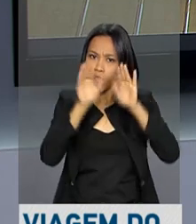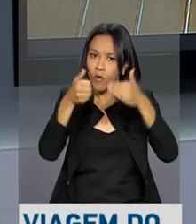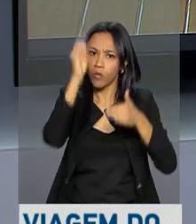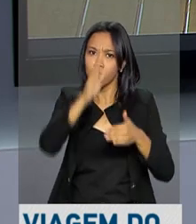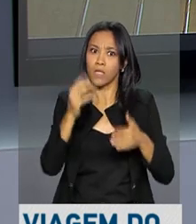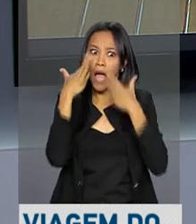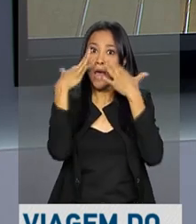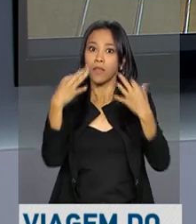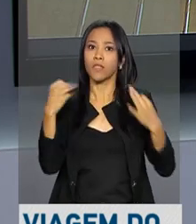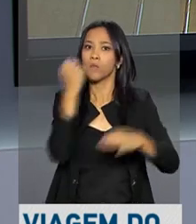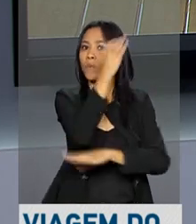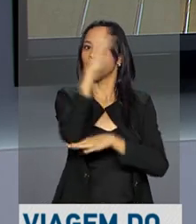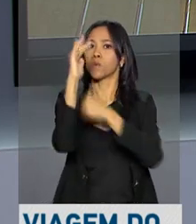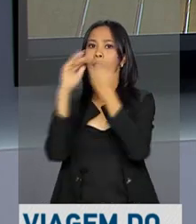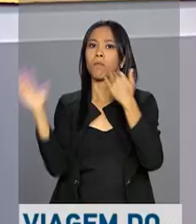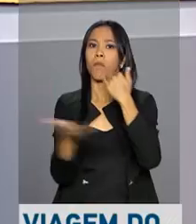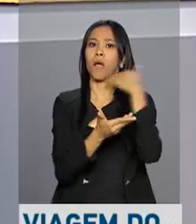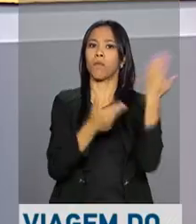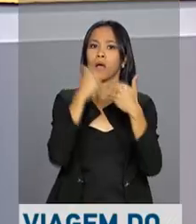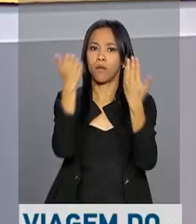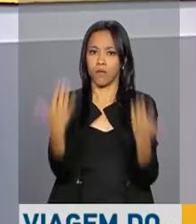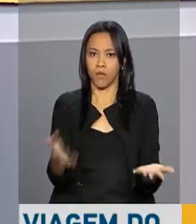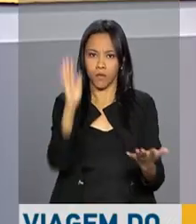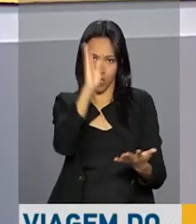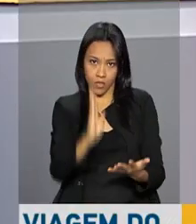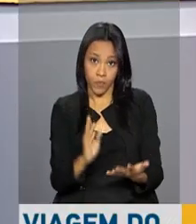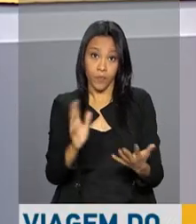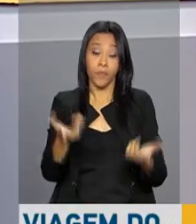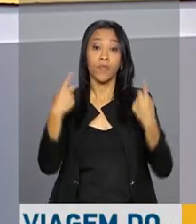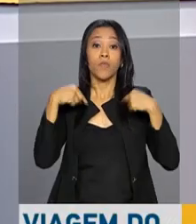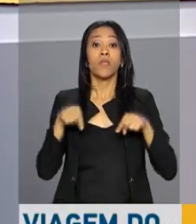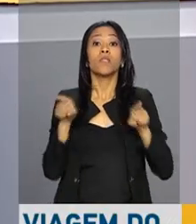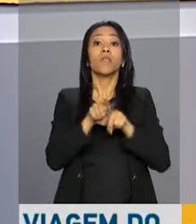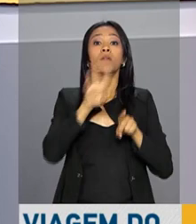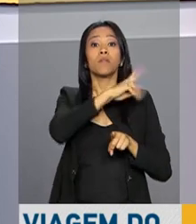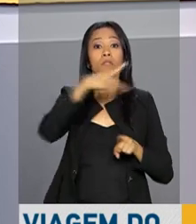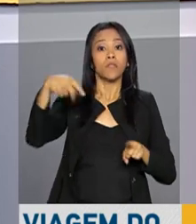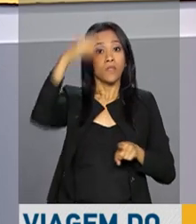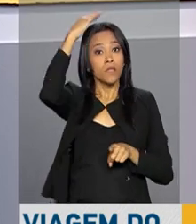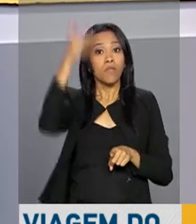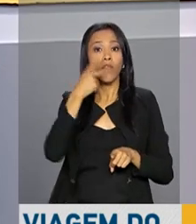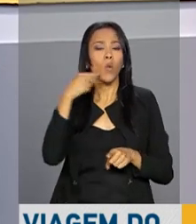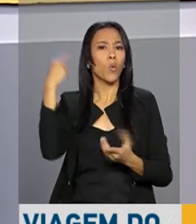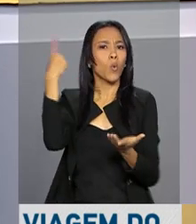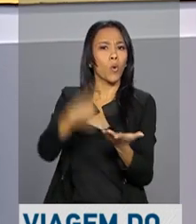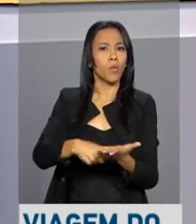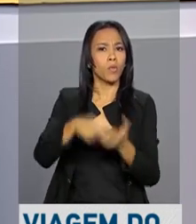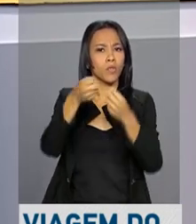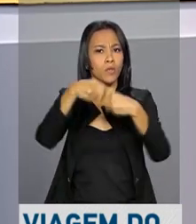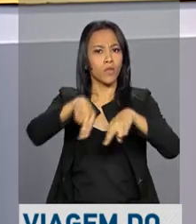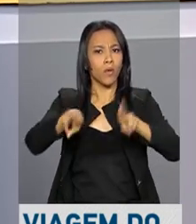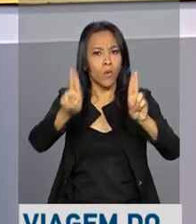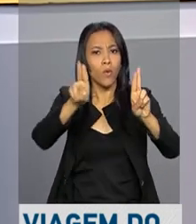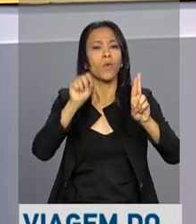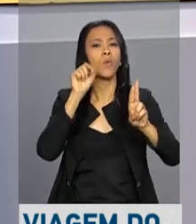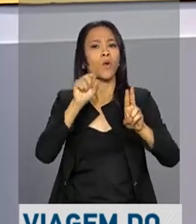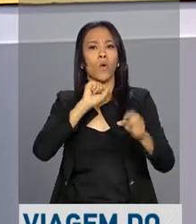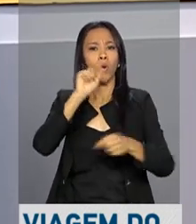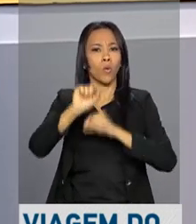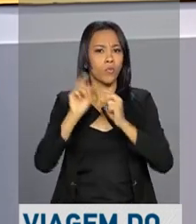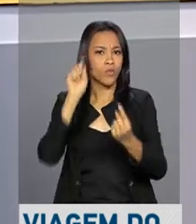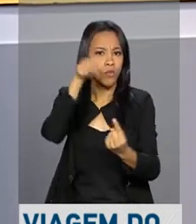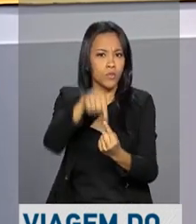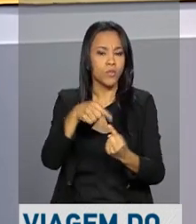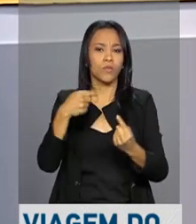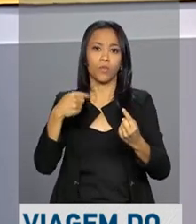desmatamento nas florestas brasileiras. Michel Temer ressaltou ainda o papel da ONU para ajudar a construir um mundo